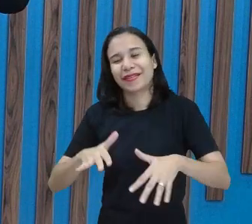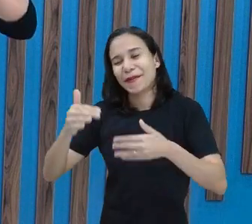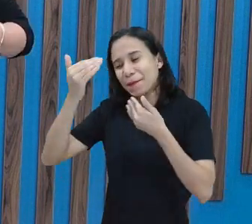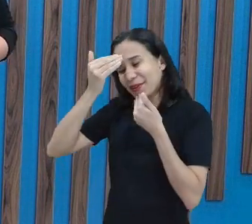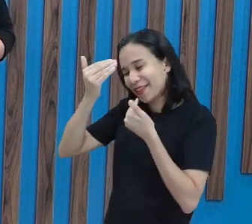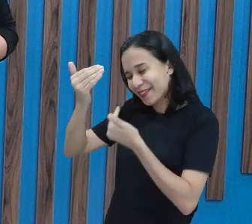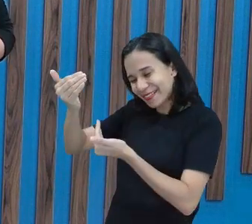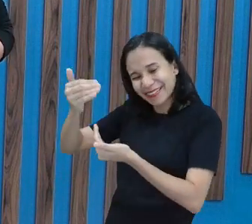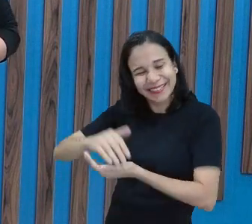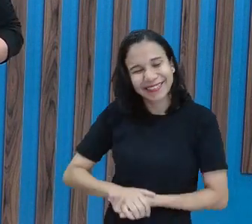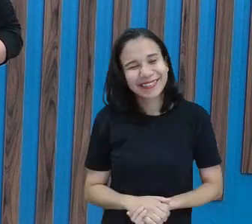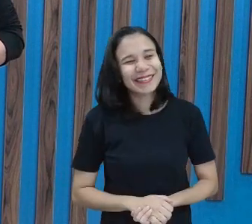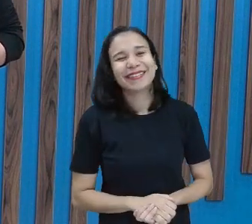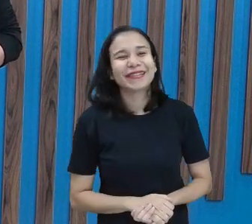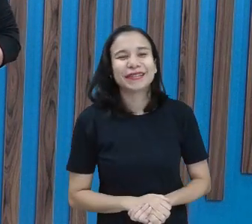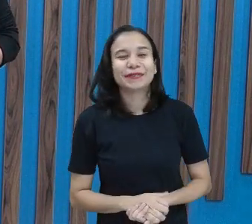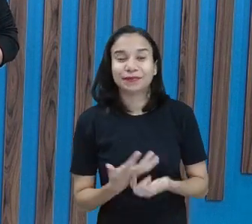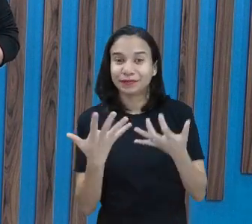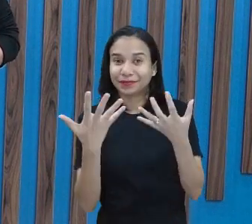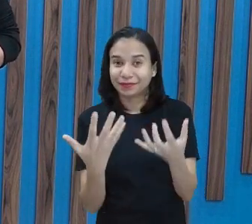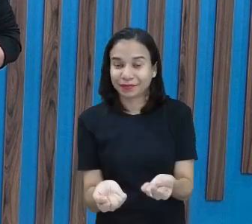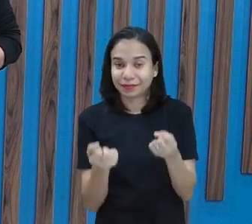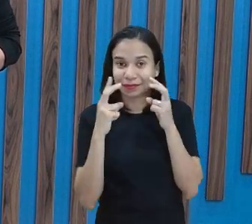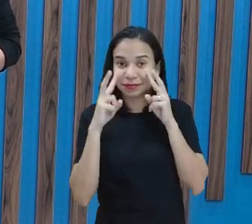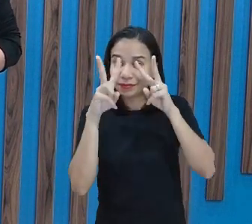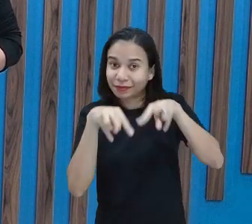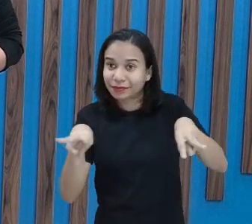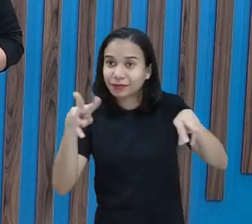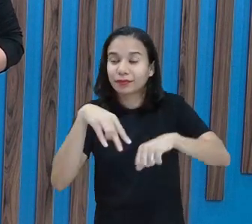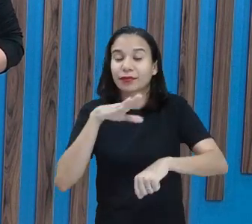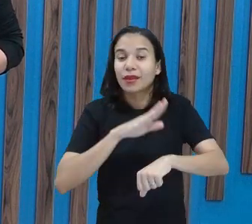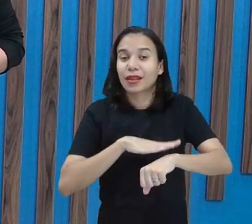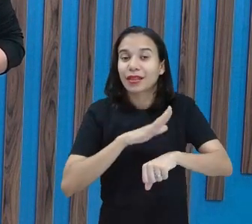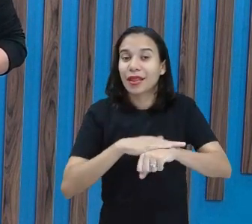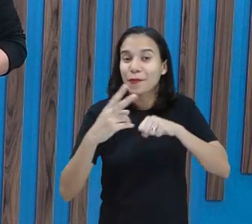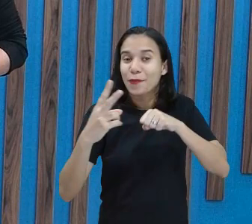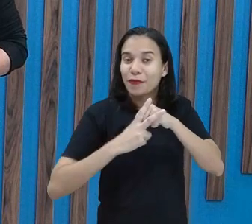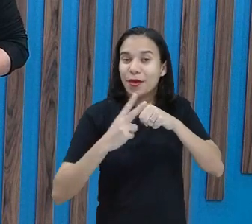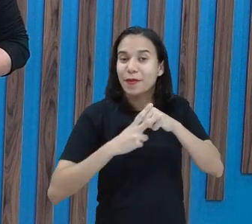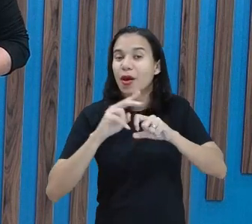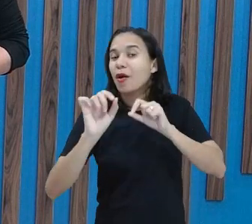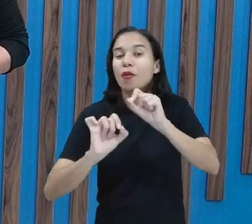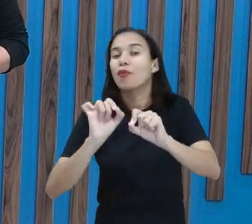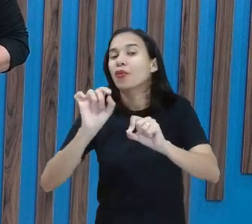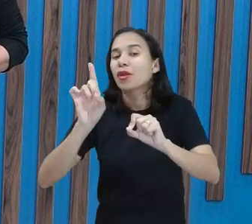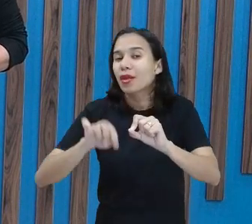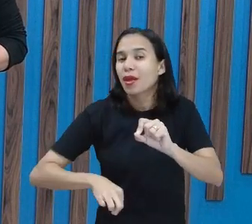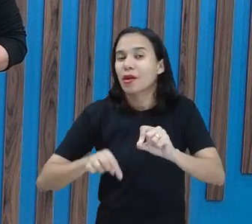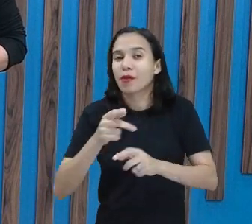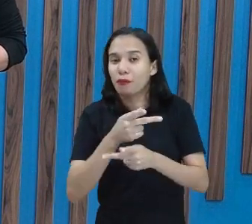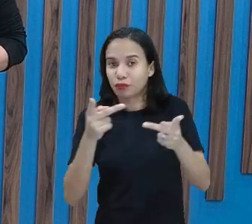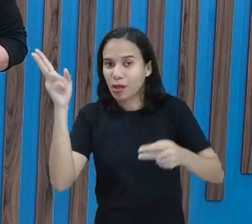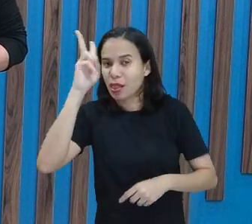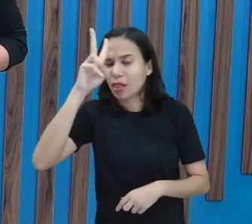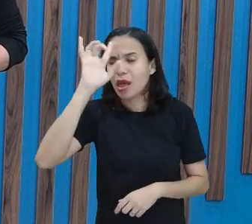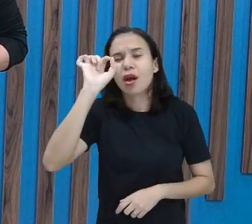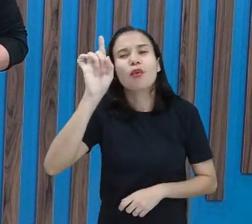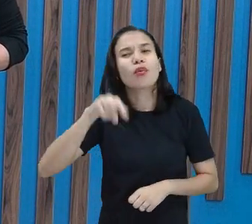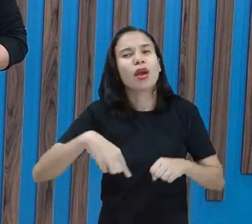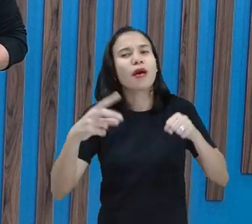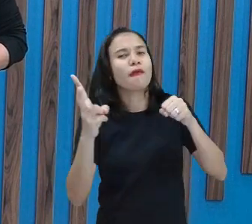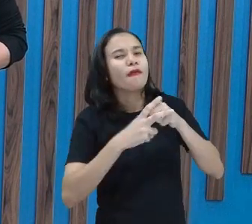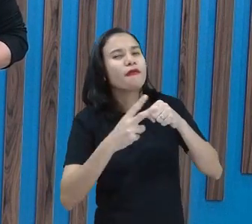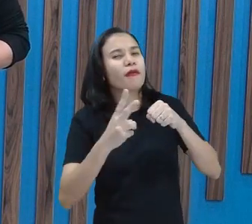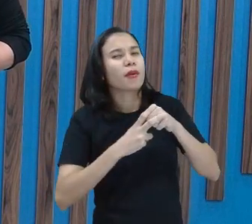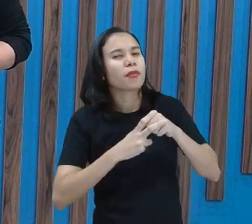Bem-vinda, Helena. Vamos lá, gente. Tempos verbais. O que são tempos verbais? Você lembra o que é verbo?